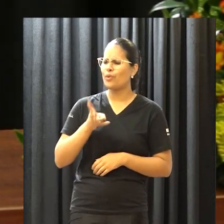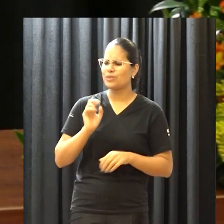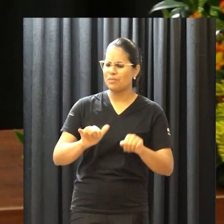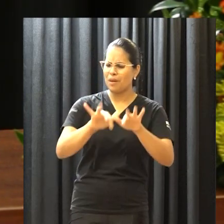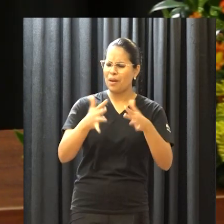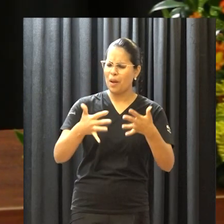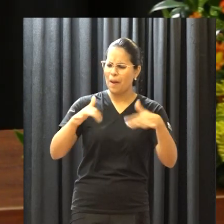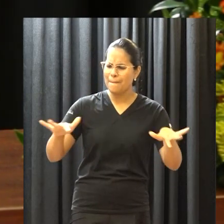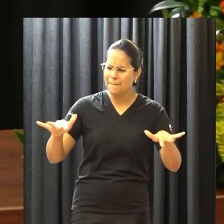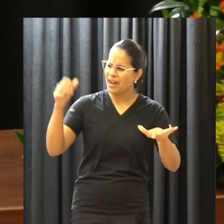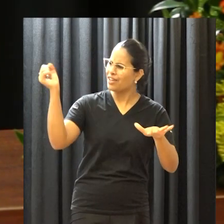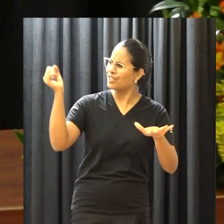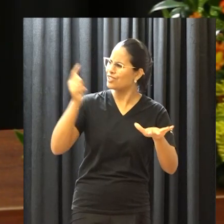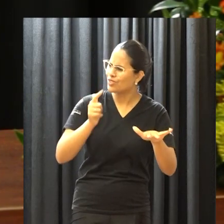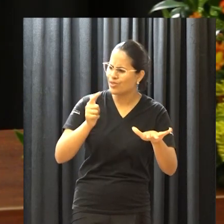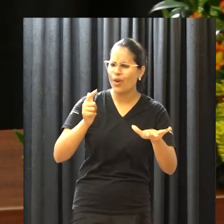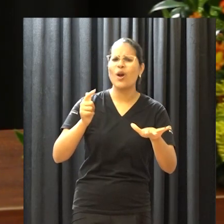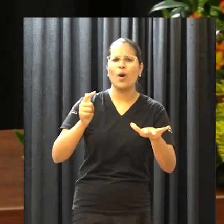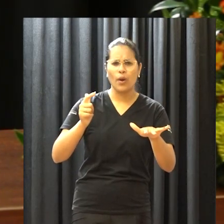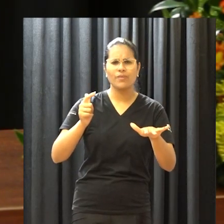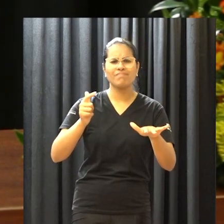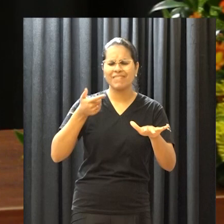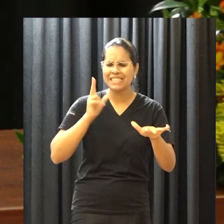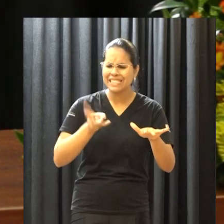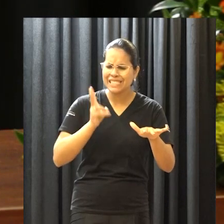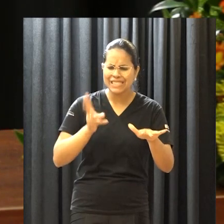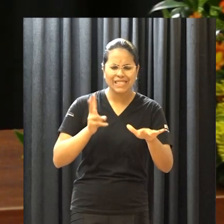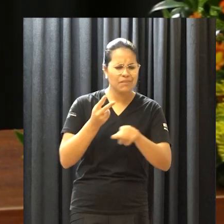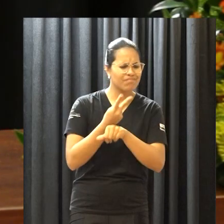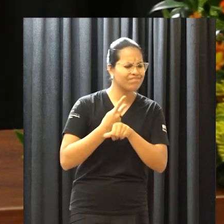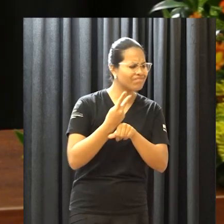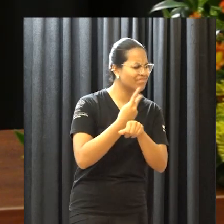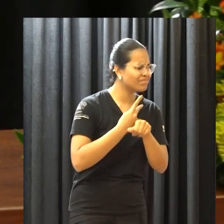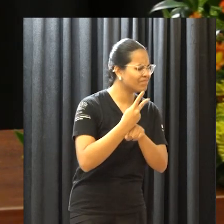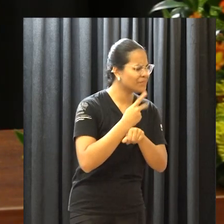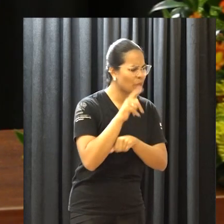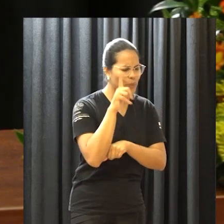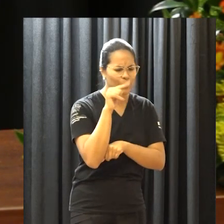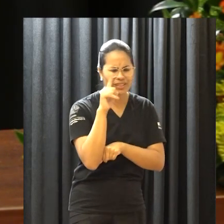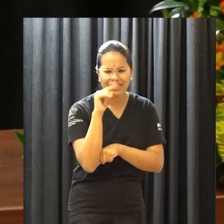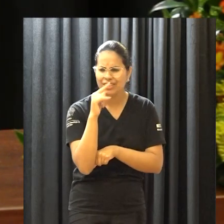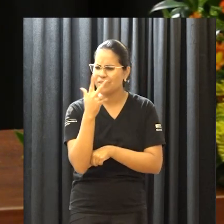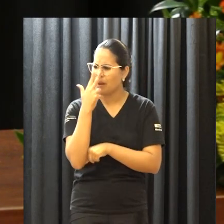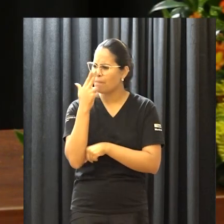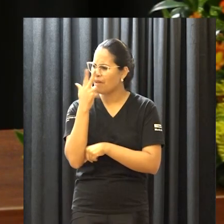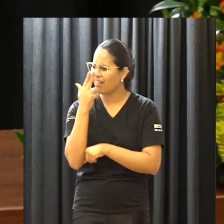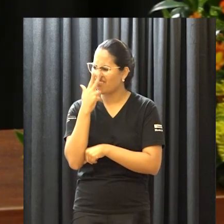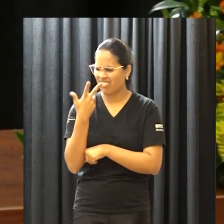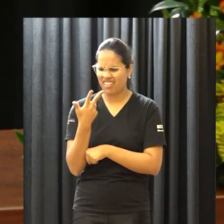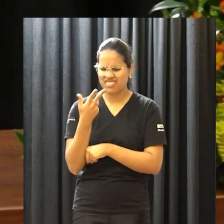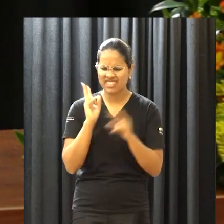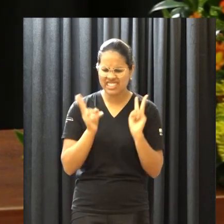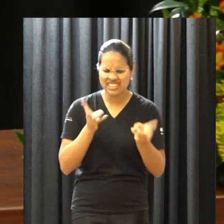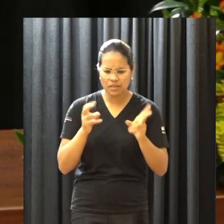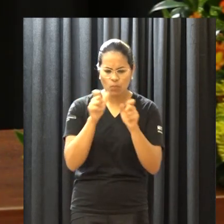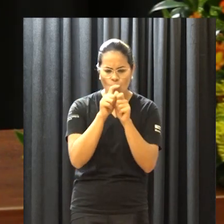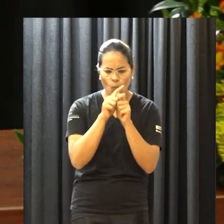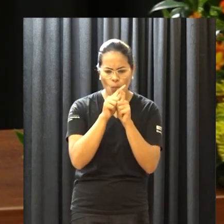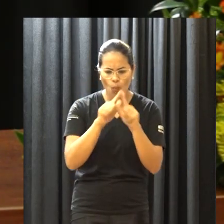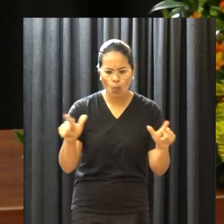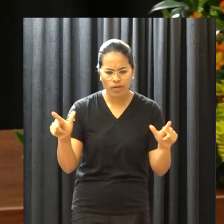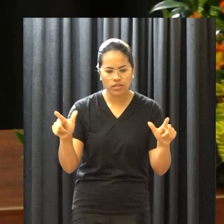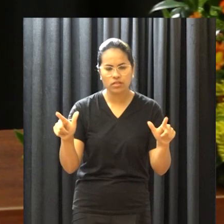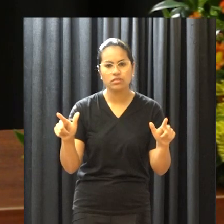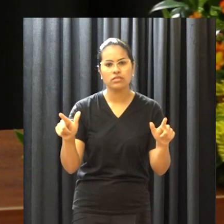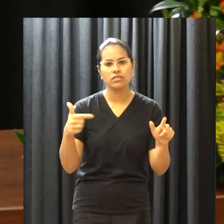sempre caçando o sol, sempre procurando a água. Parece que tudo faz assim, limpa. Quando eu falo